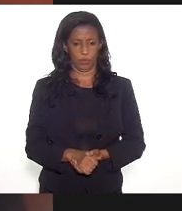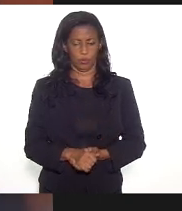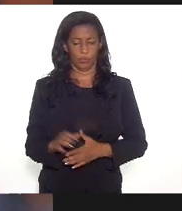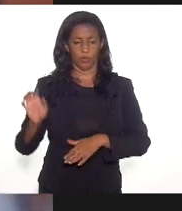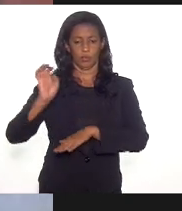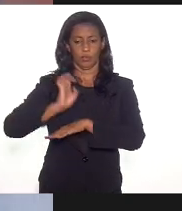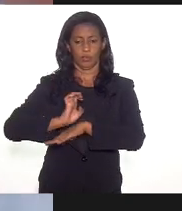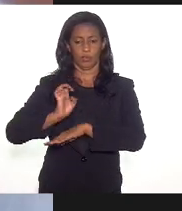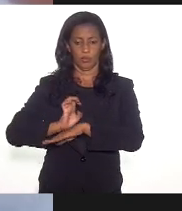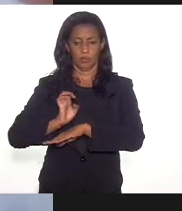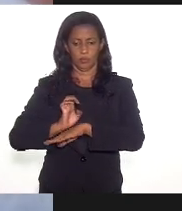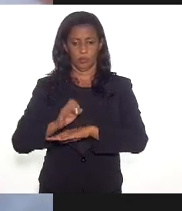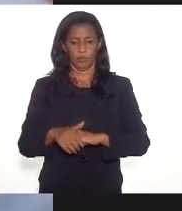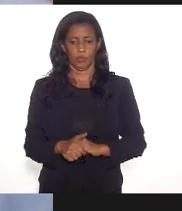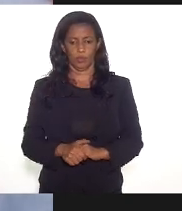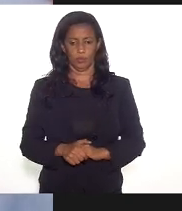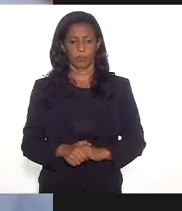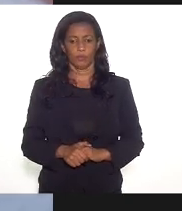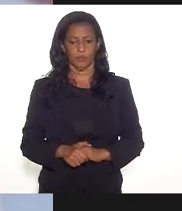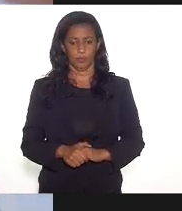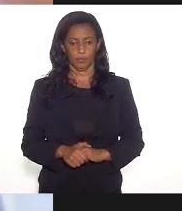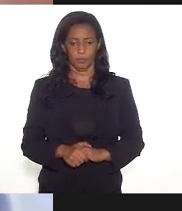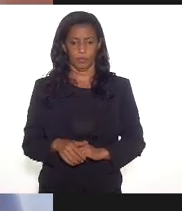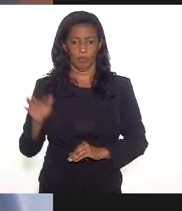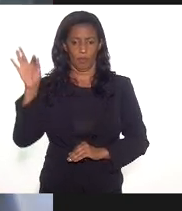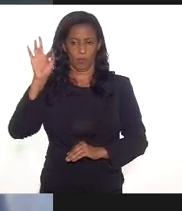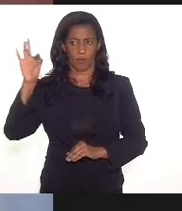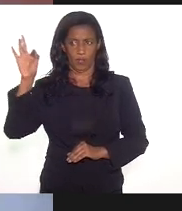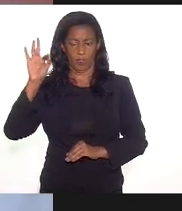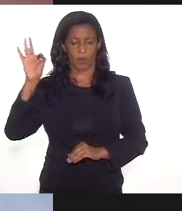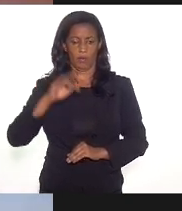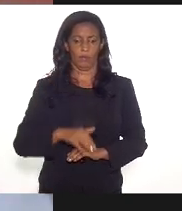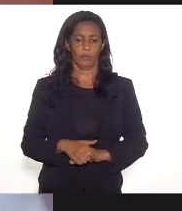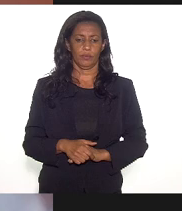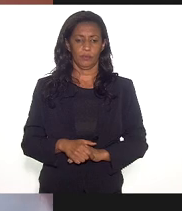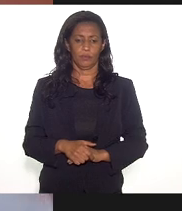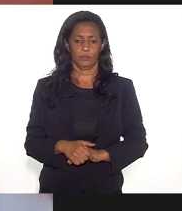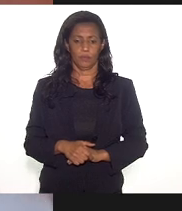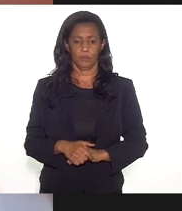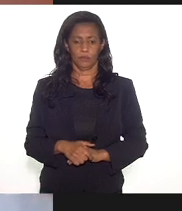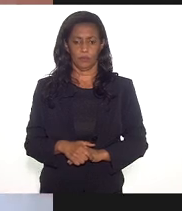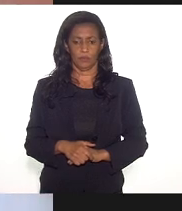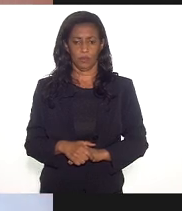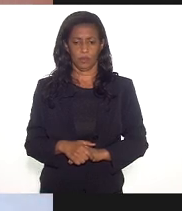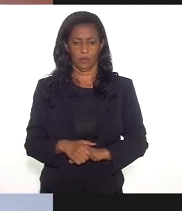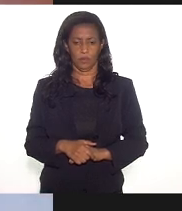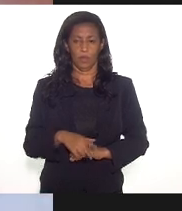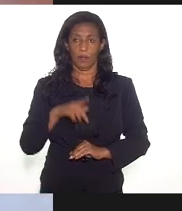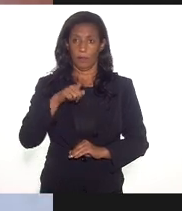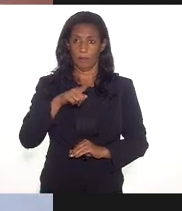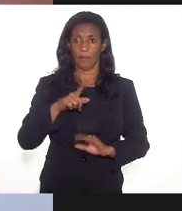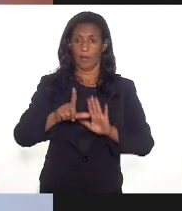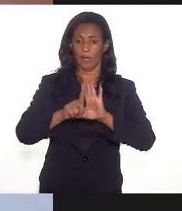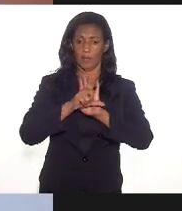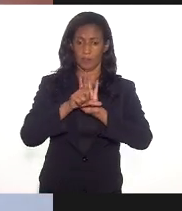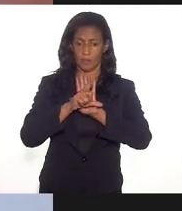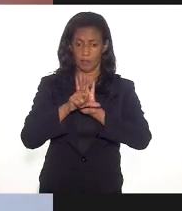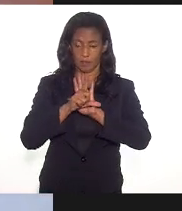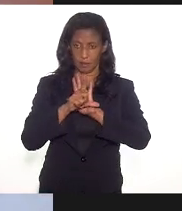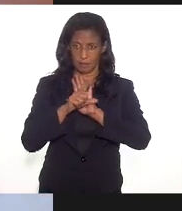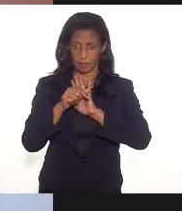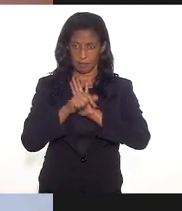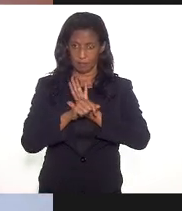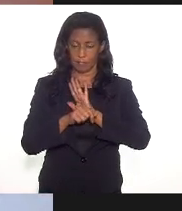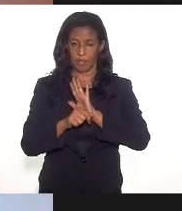estadual. Nós temos uma Constituição estadual, aqui é federal. Então, elas, para essa lei sobre qualquer parte